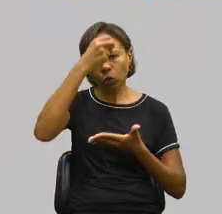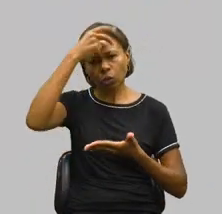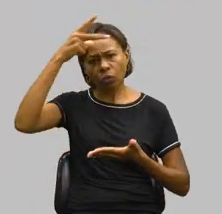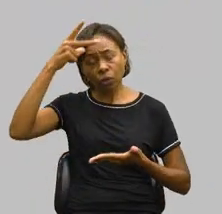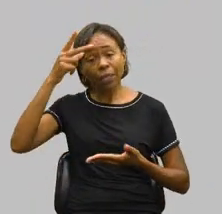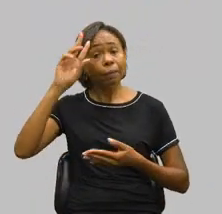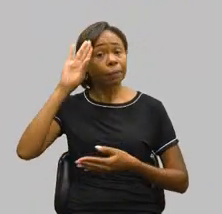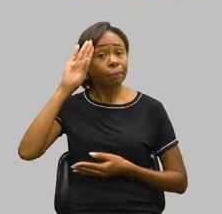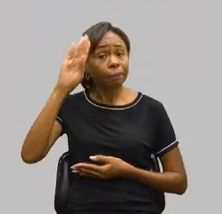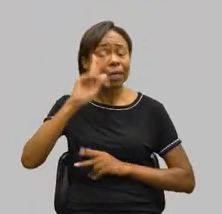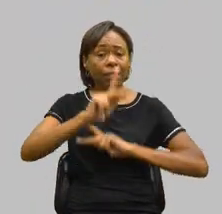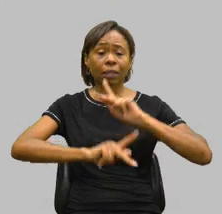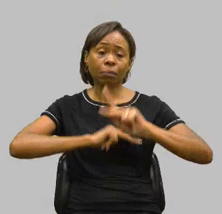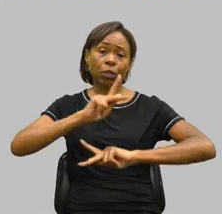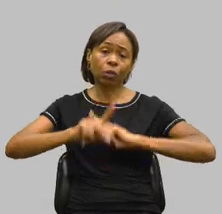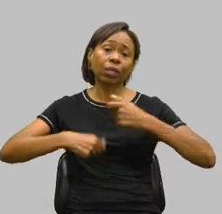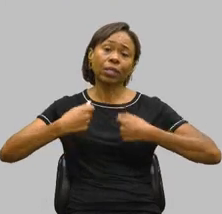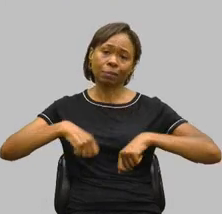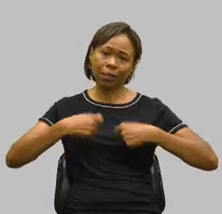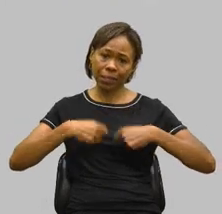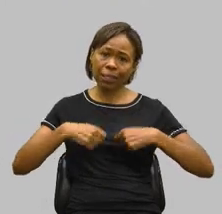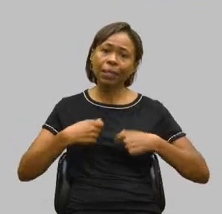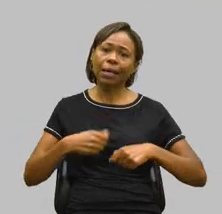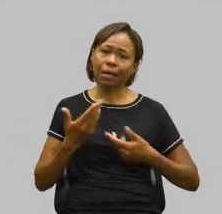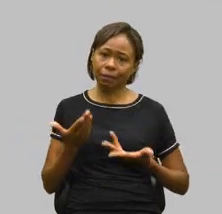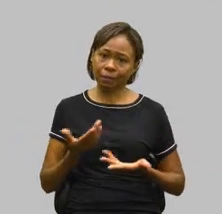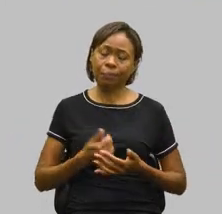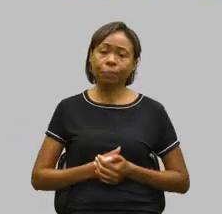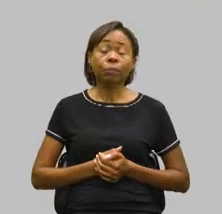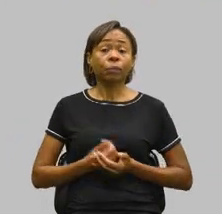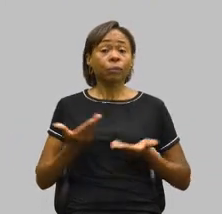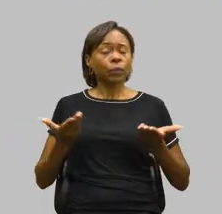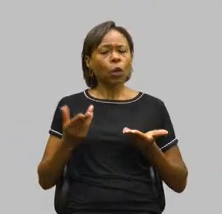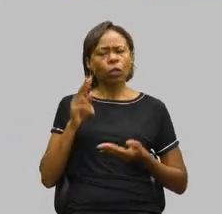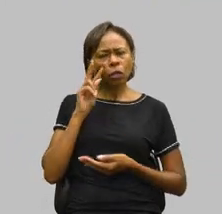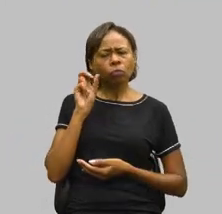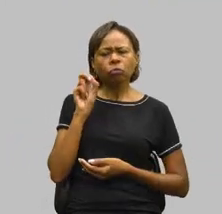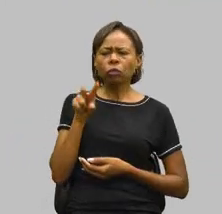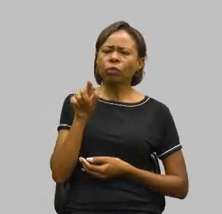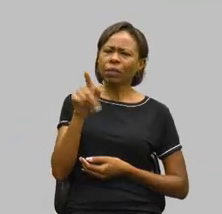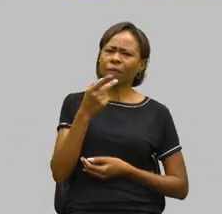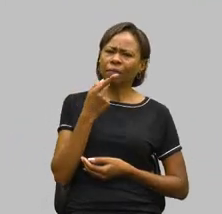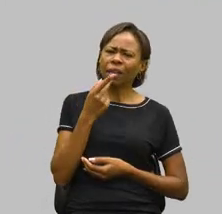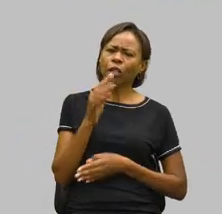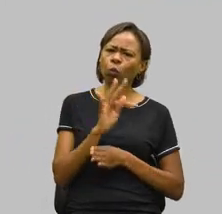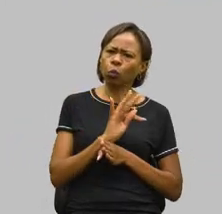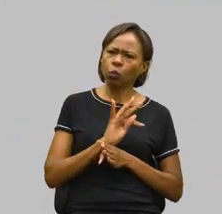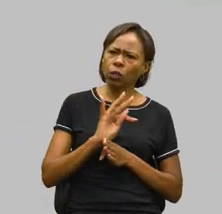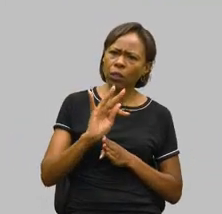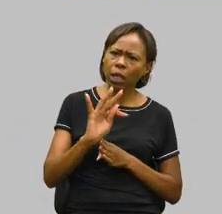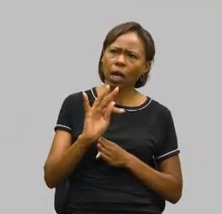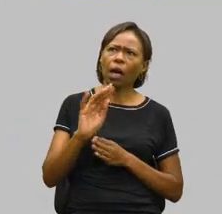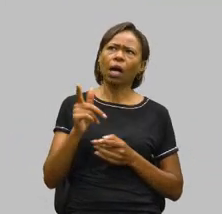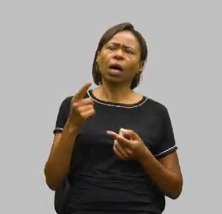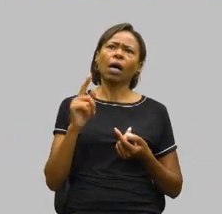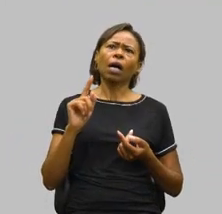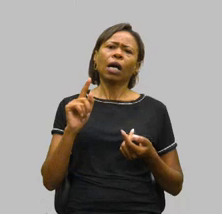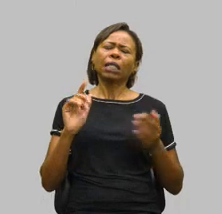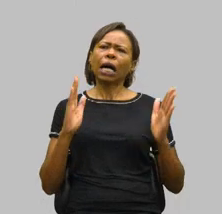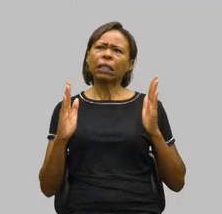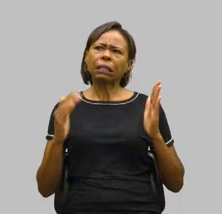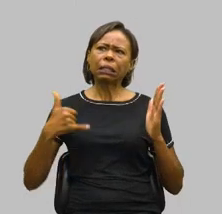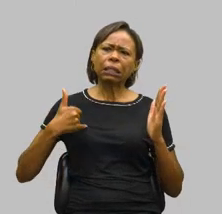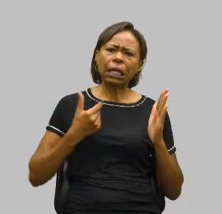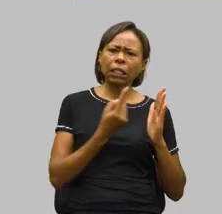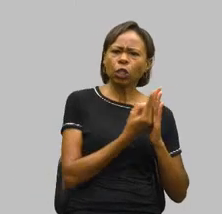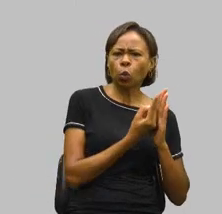população que carecia desses serviços e aqui hoje eu vi você falando sobre o Conselho Tutelar sobre a primeira infância sobre os